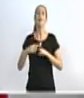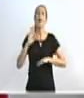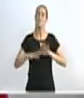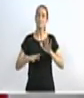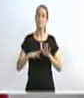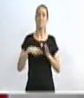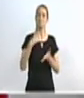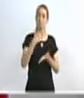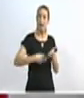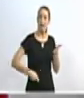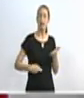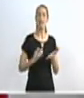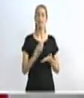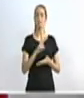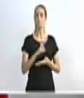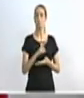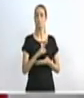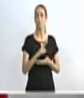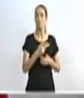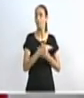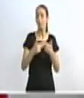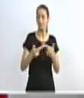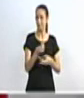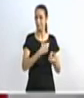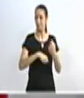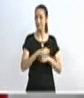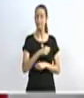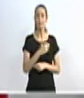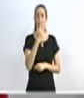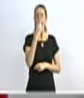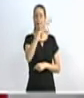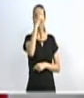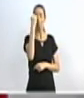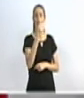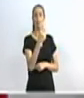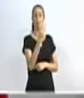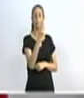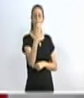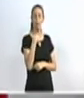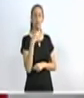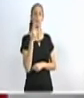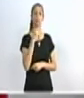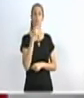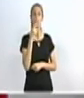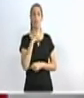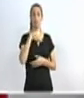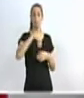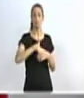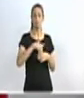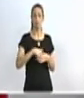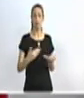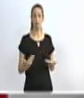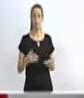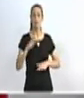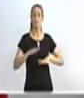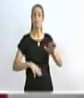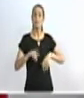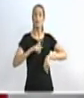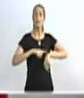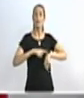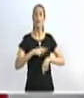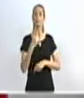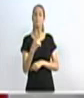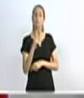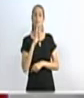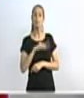novas estruturas administrativas. Estou dando exemplo, né, que chegam do Executivo para serem votados a toque de caixa, chegam às 14 horas e às 15 horas já